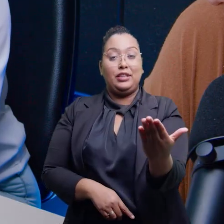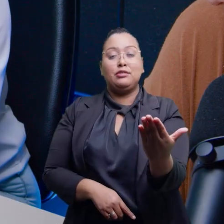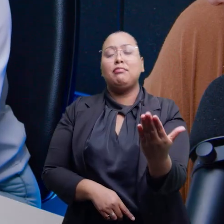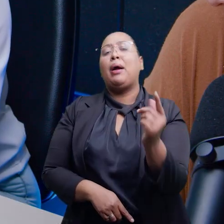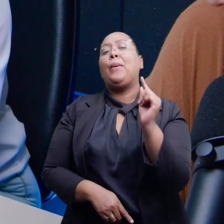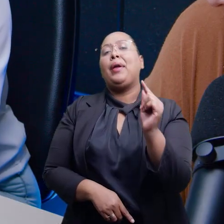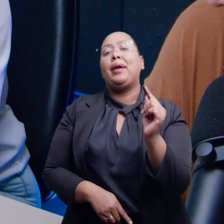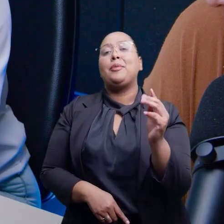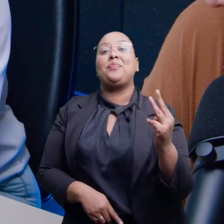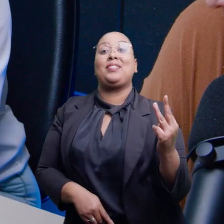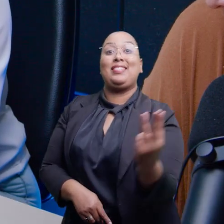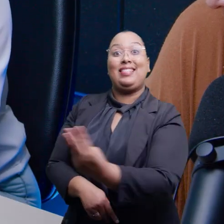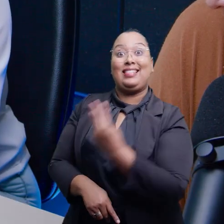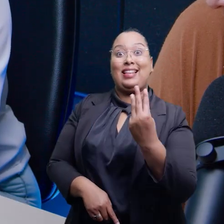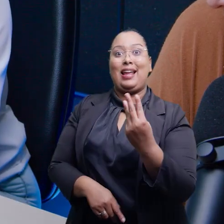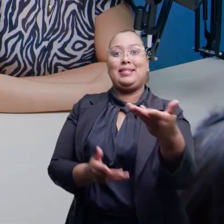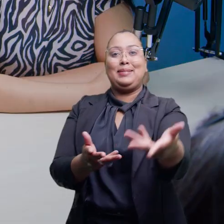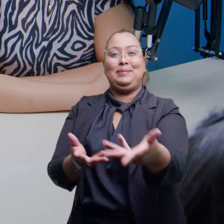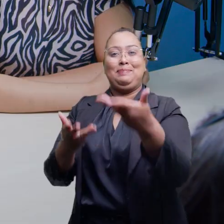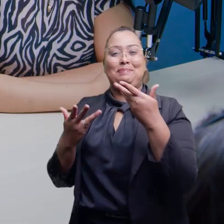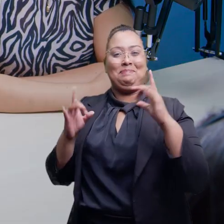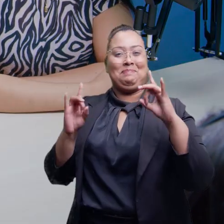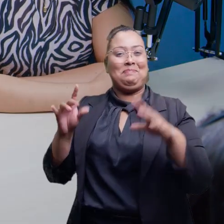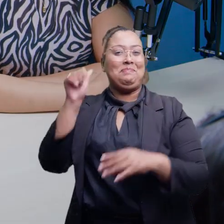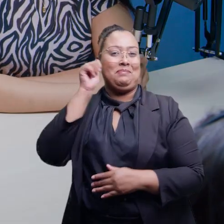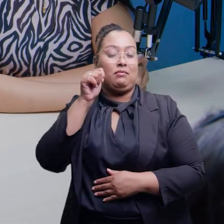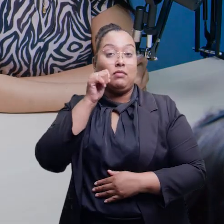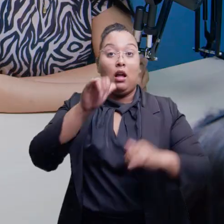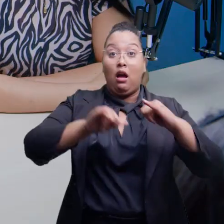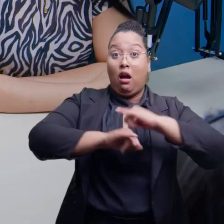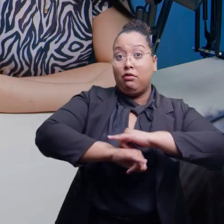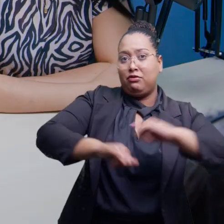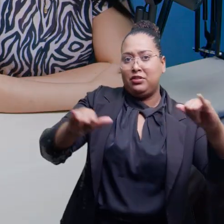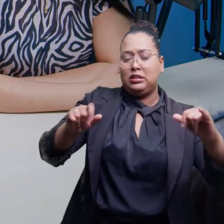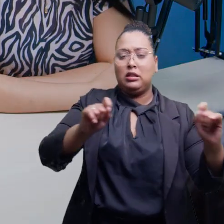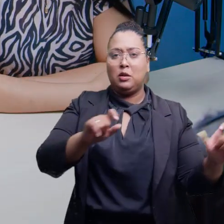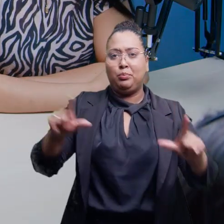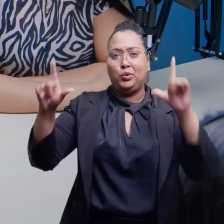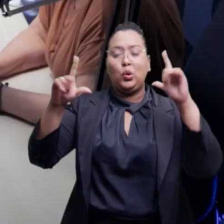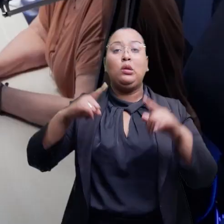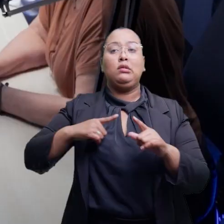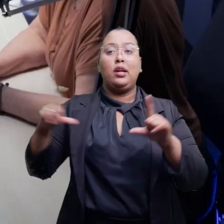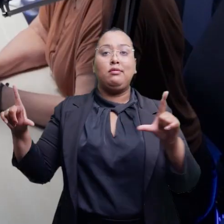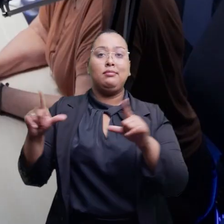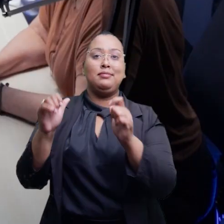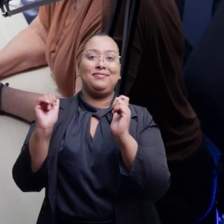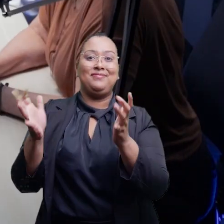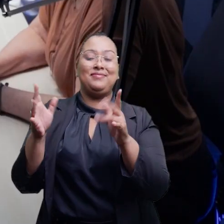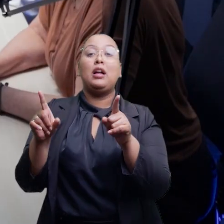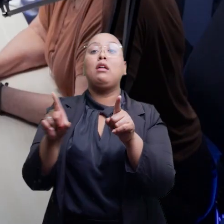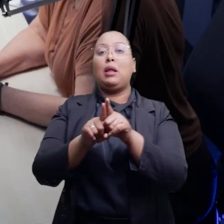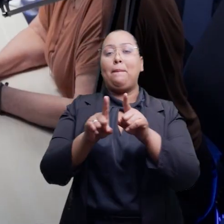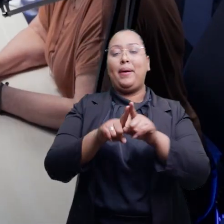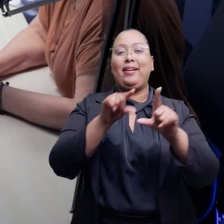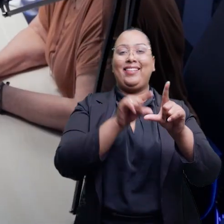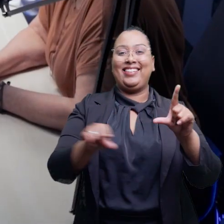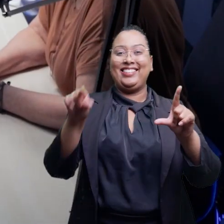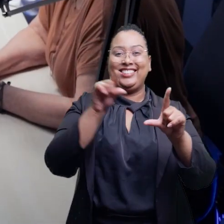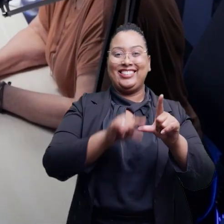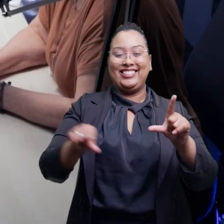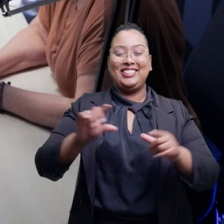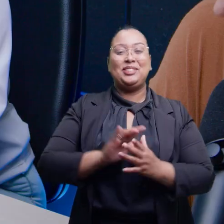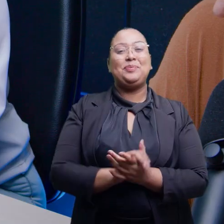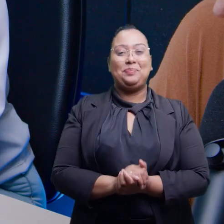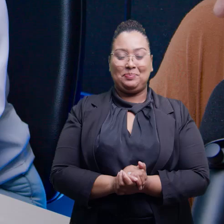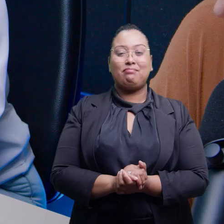frente estão as nossas 3 convidadas. É importante ressaltar que esse episódio ele vai ser disponibilizado em Libras e com transcrição